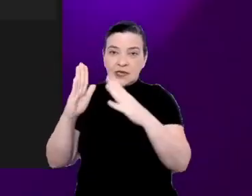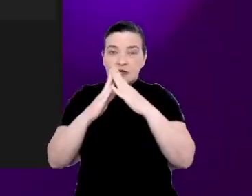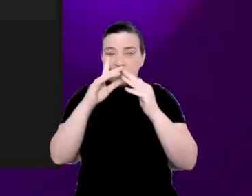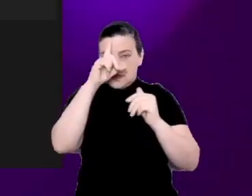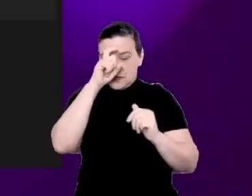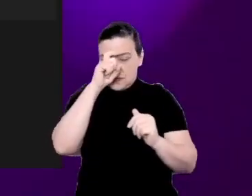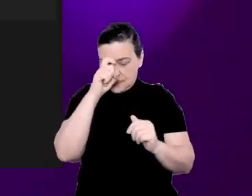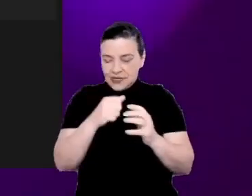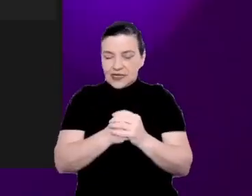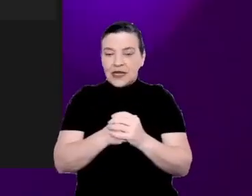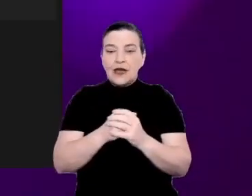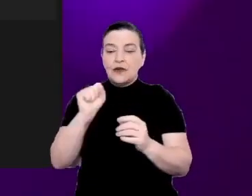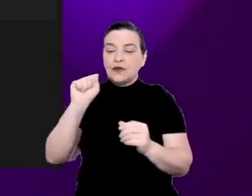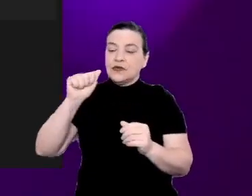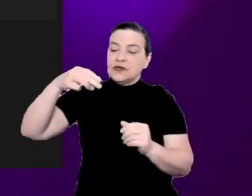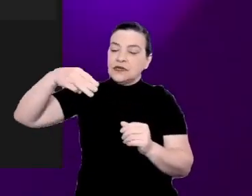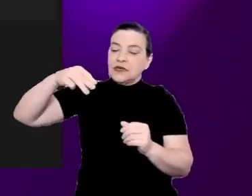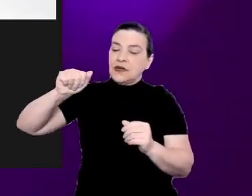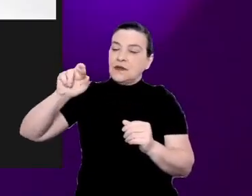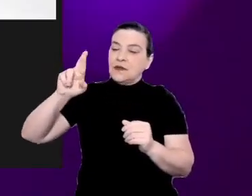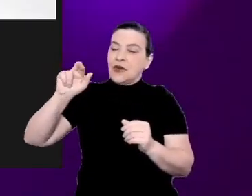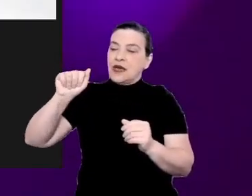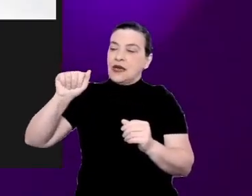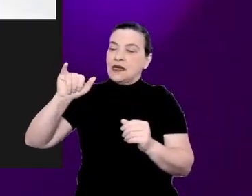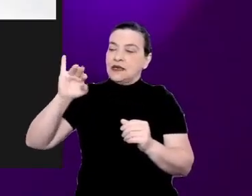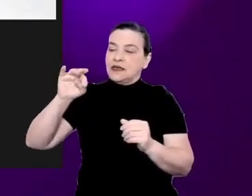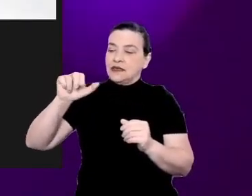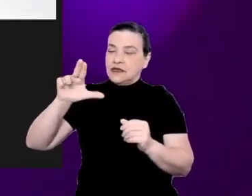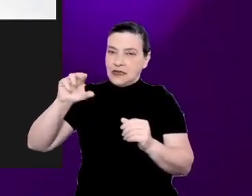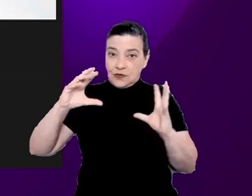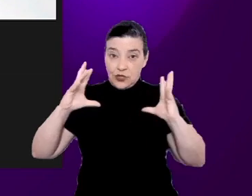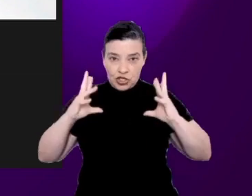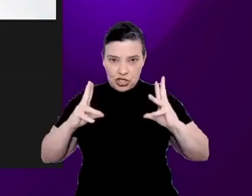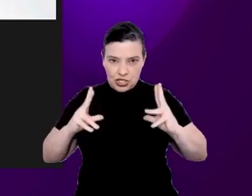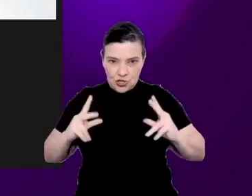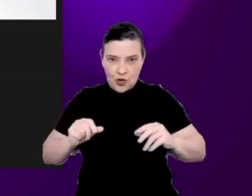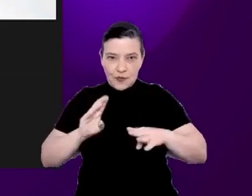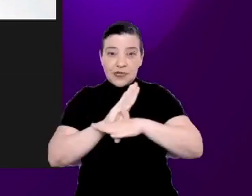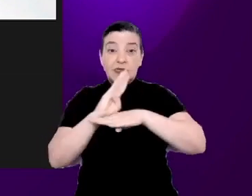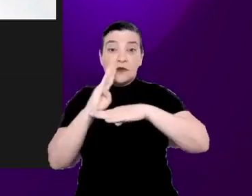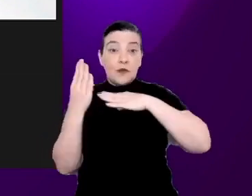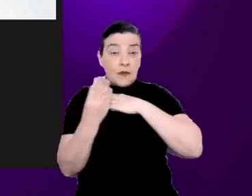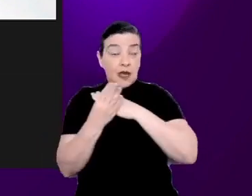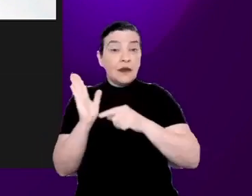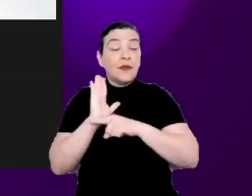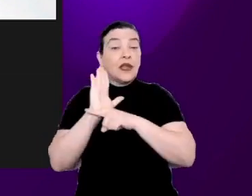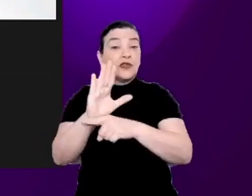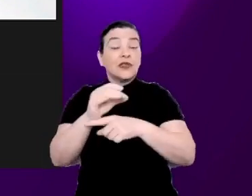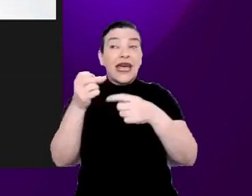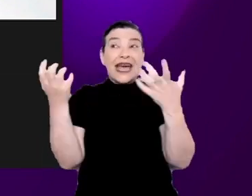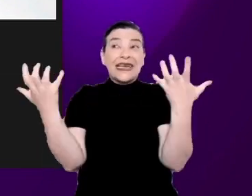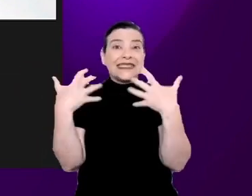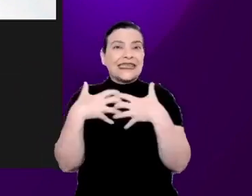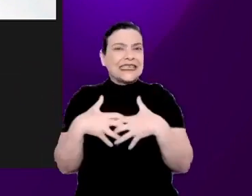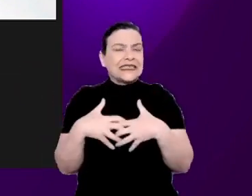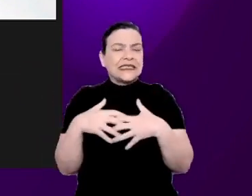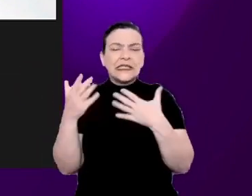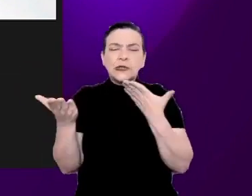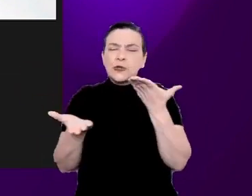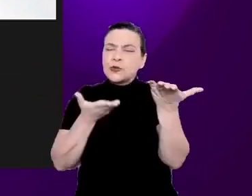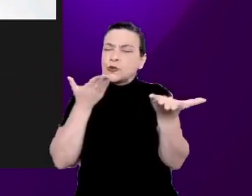Higienópolis, o SAMA-IG, né? Nosso SAMA-IG, para falar um pouquinho de integração do cuidado e a garantia de uma assistência